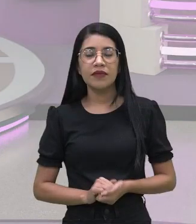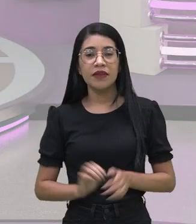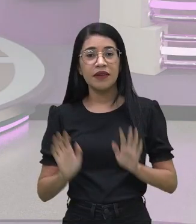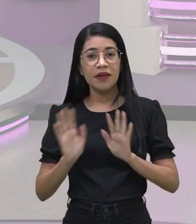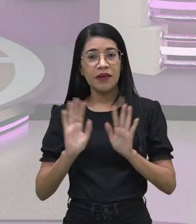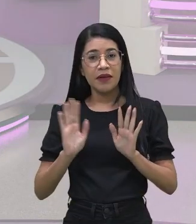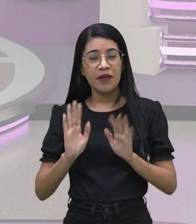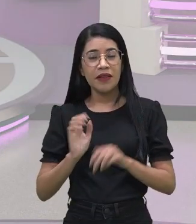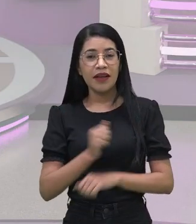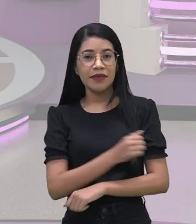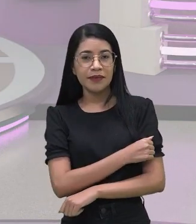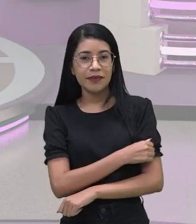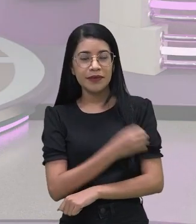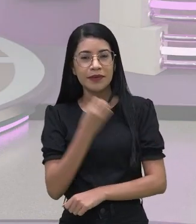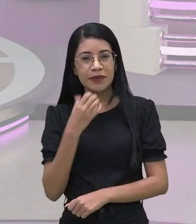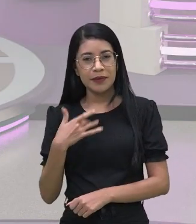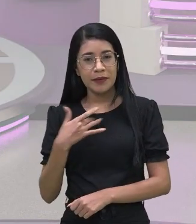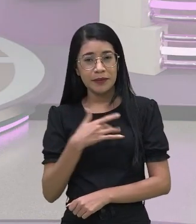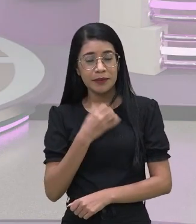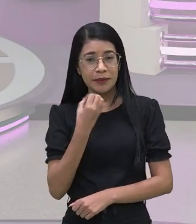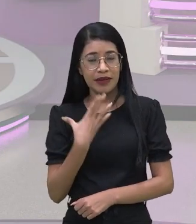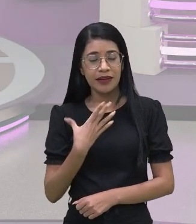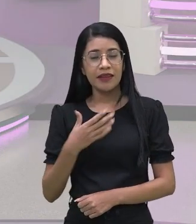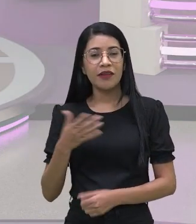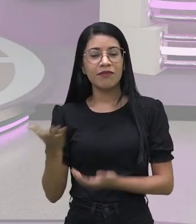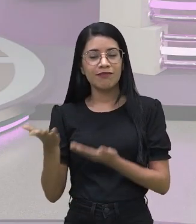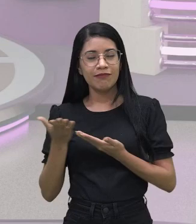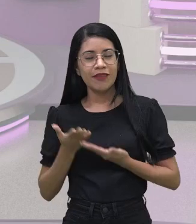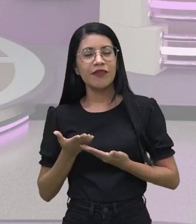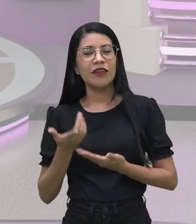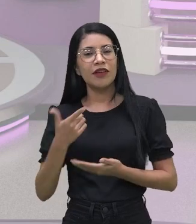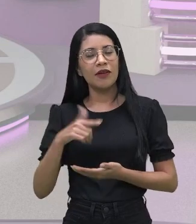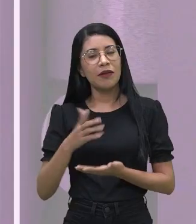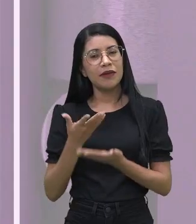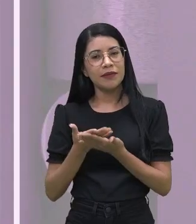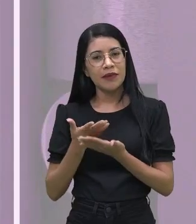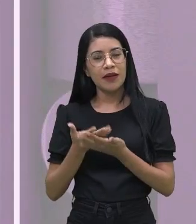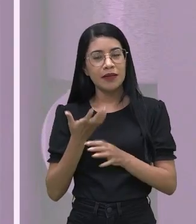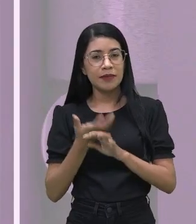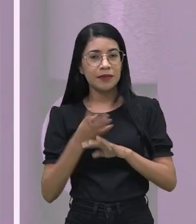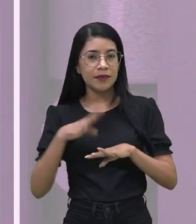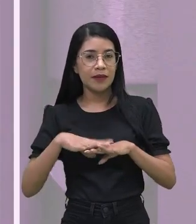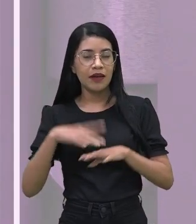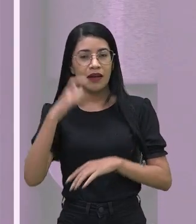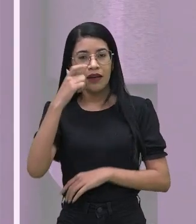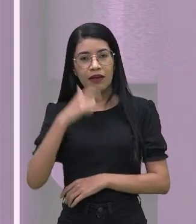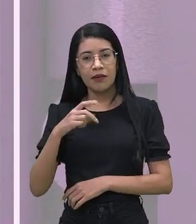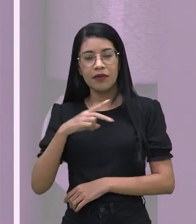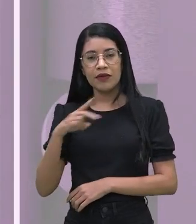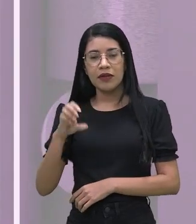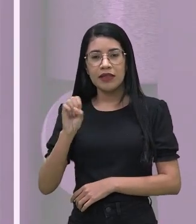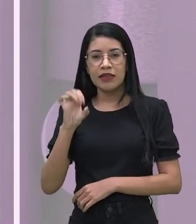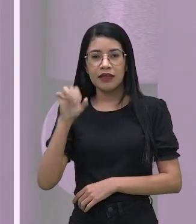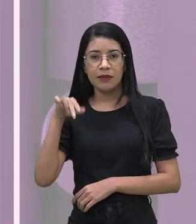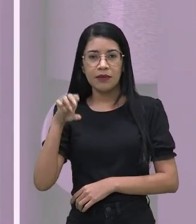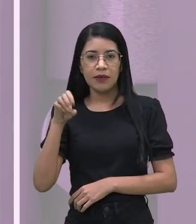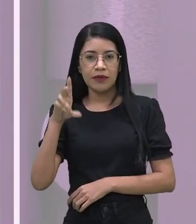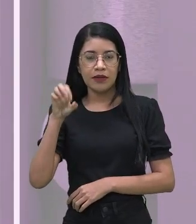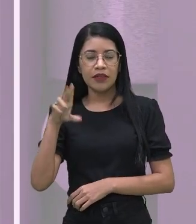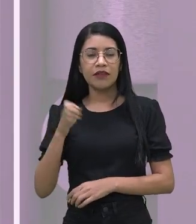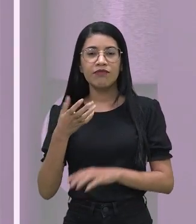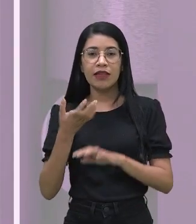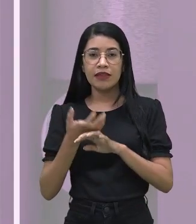Olá, queridos, tudo bom? Sejam bem-vindos a mais uma aula de matemática. Eu sou a professora Simone Silva, professora